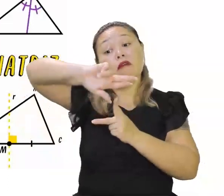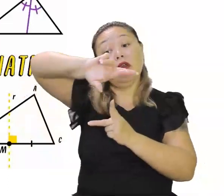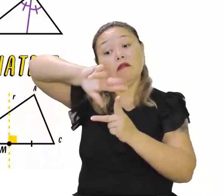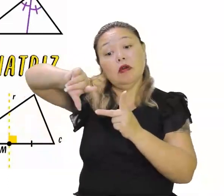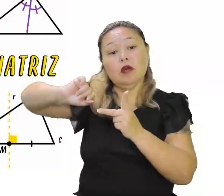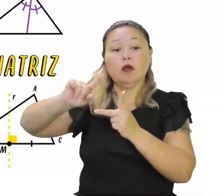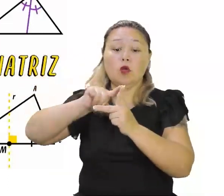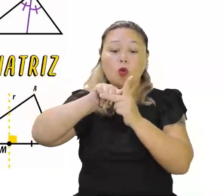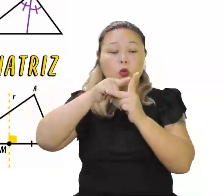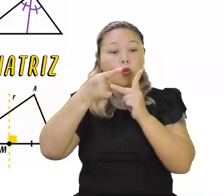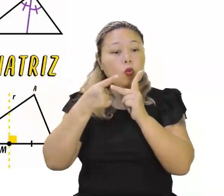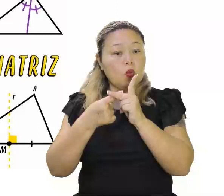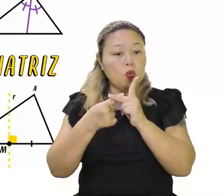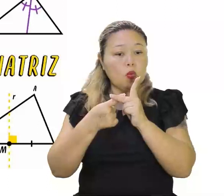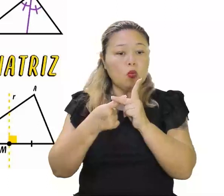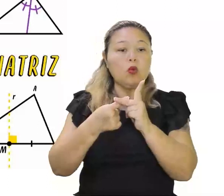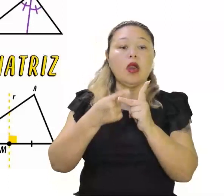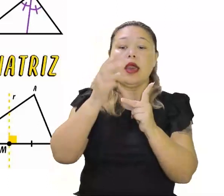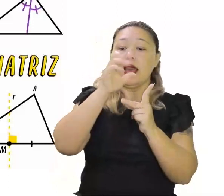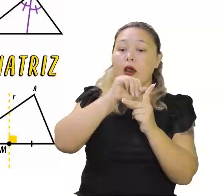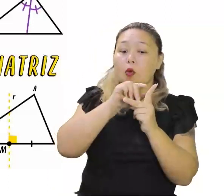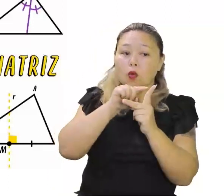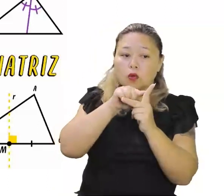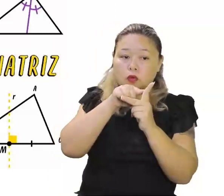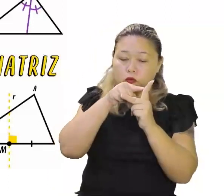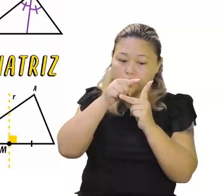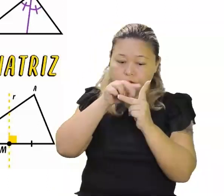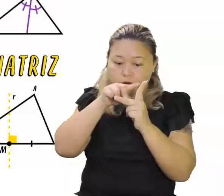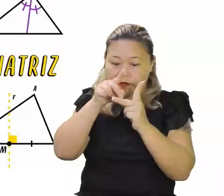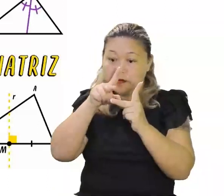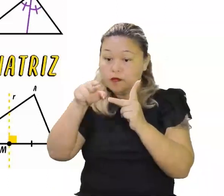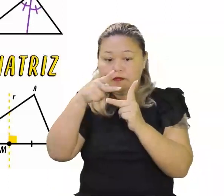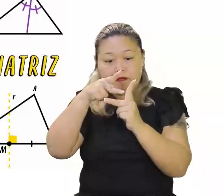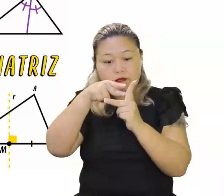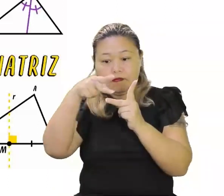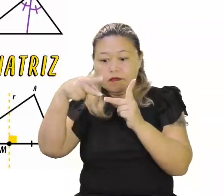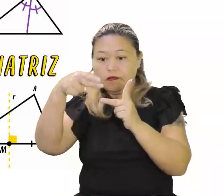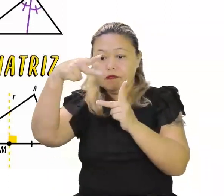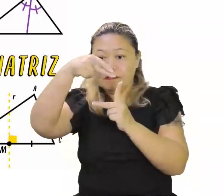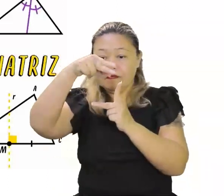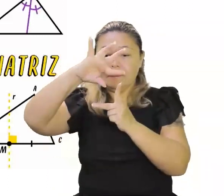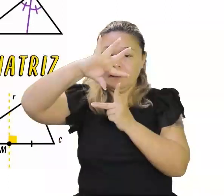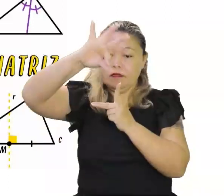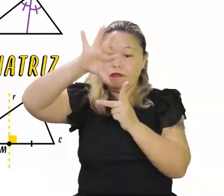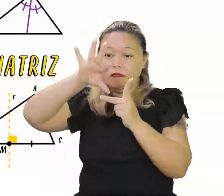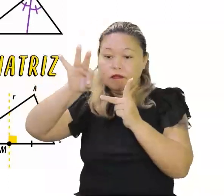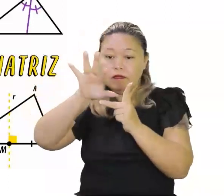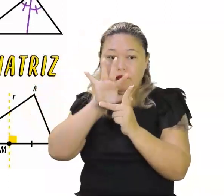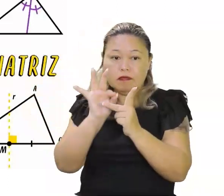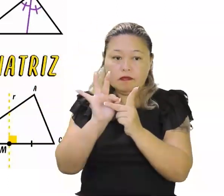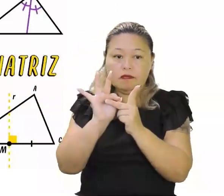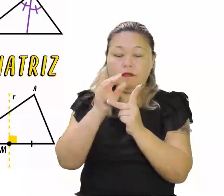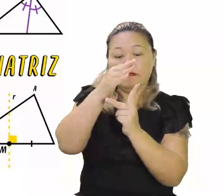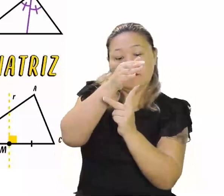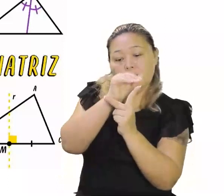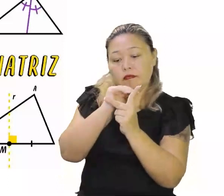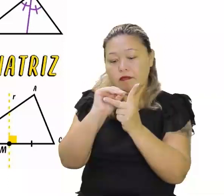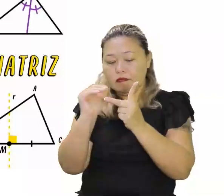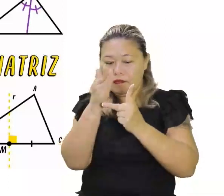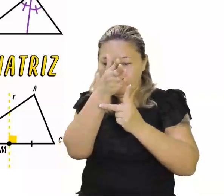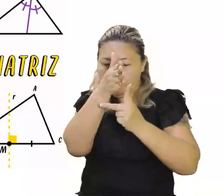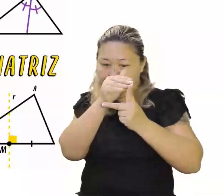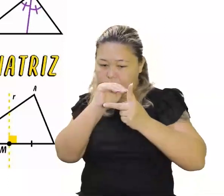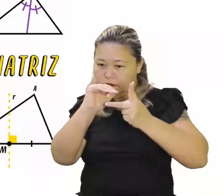Ângulos agora, vamos lá. Ângulos, ele pode ser acutângulo, todos os ângulos são agudos. Ele pode ser o retângulo, que tem aquele